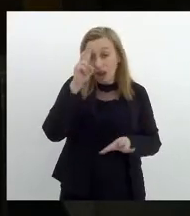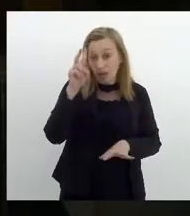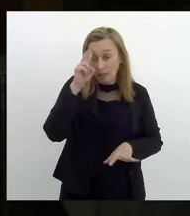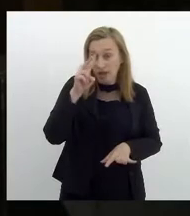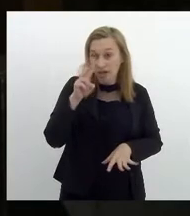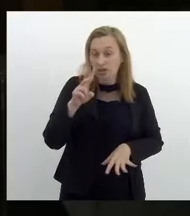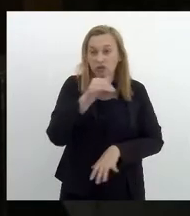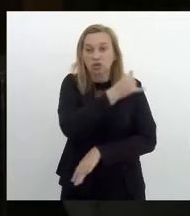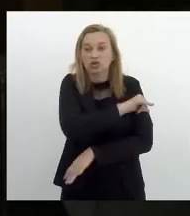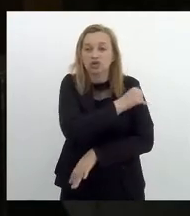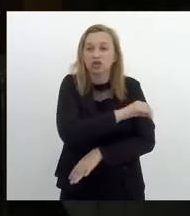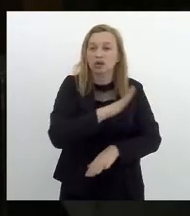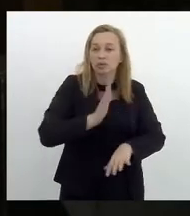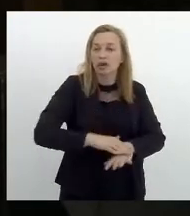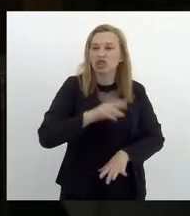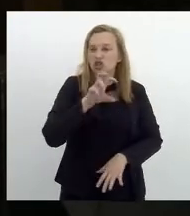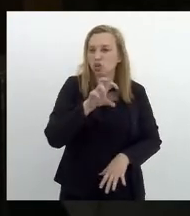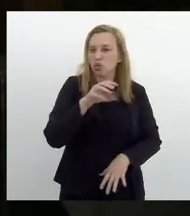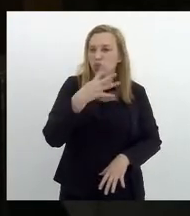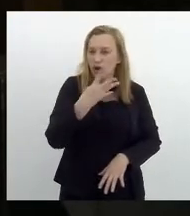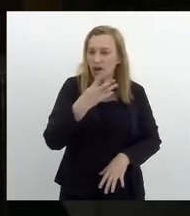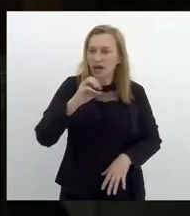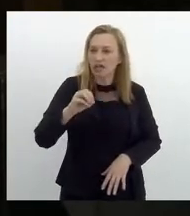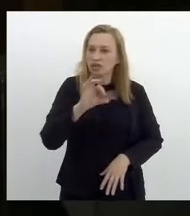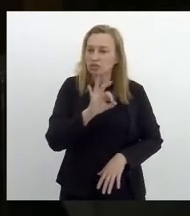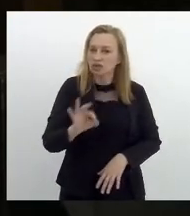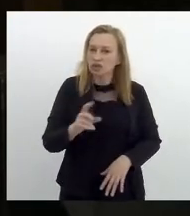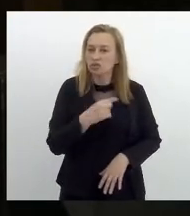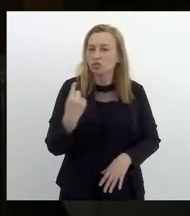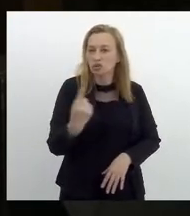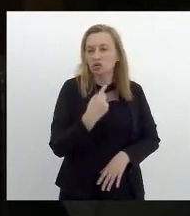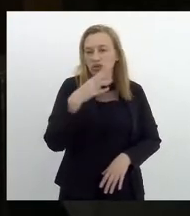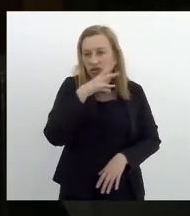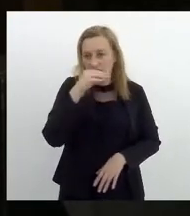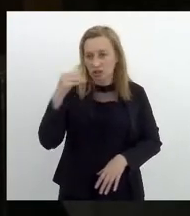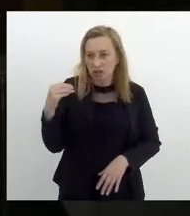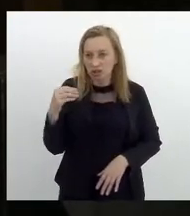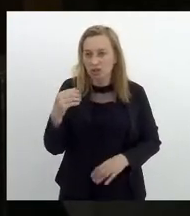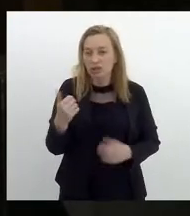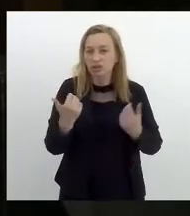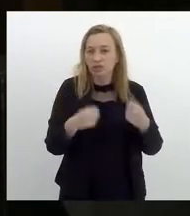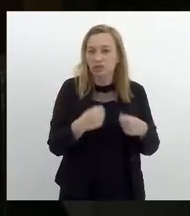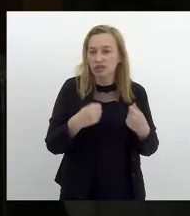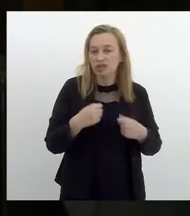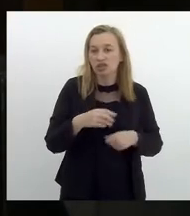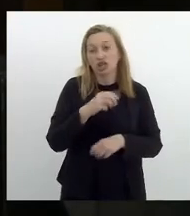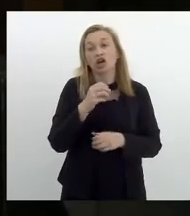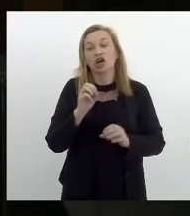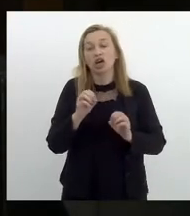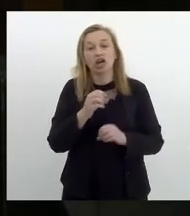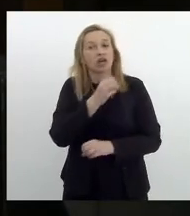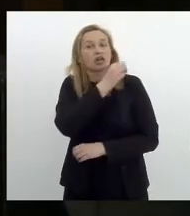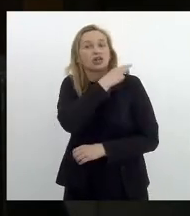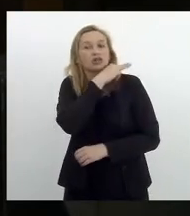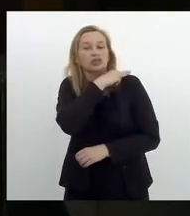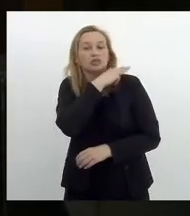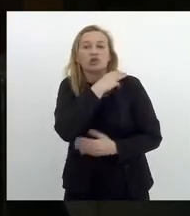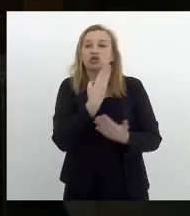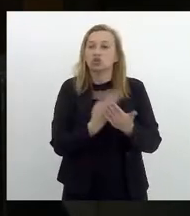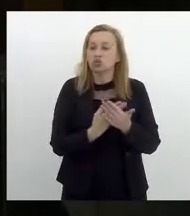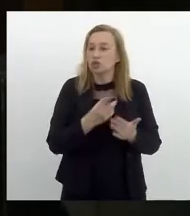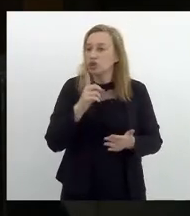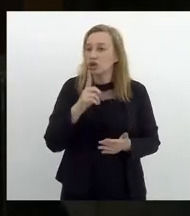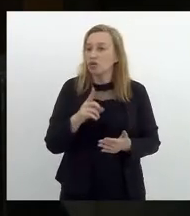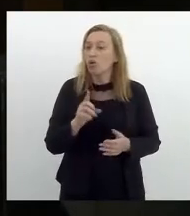Janeiro, mais de 40% dos nossos adolescentes que deveriam estar cursando o ensino médio não estão, ou